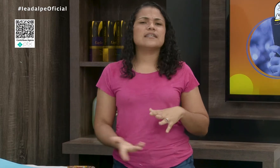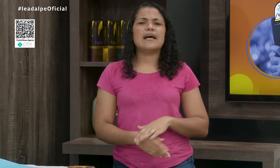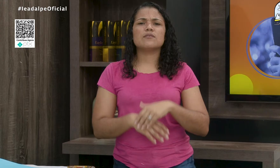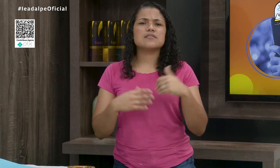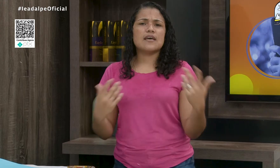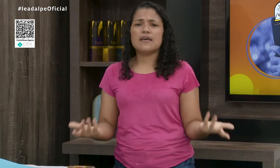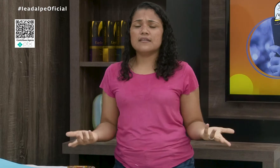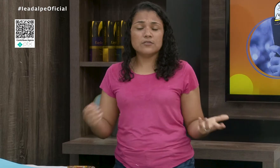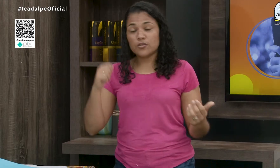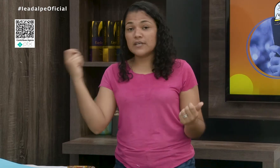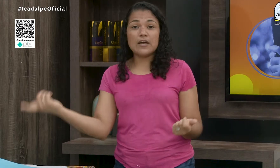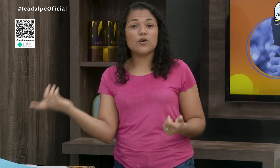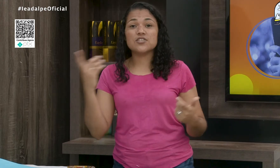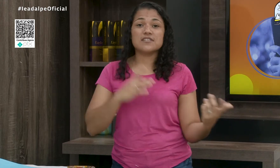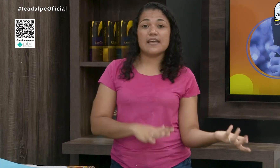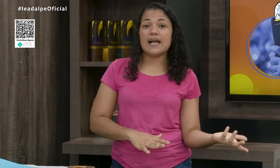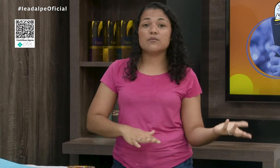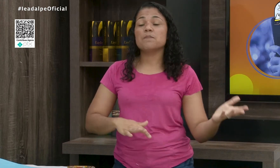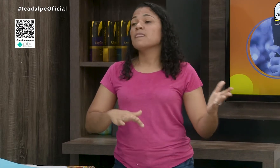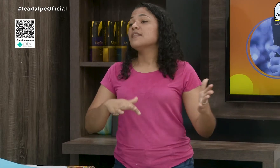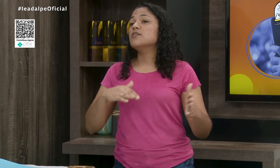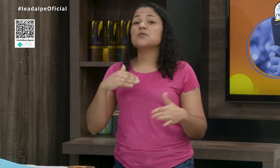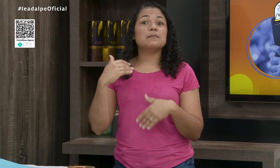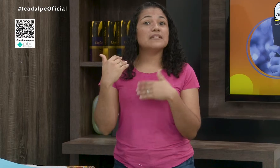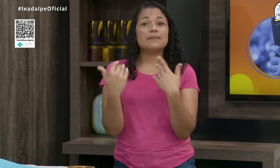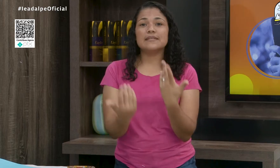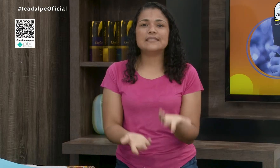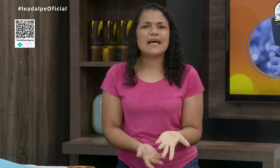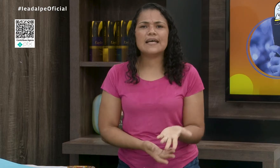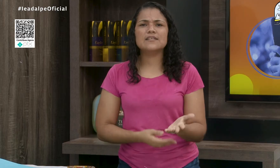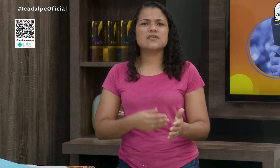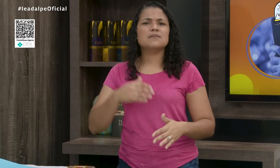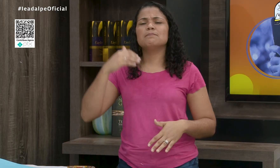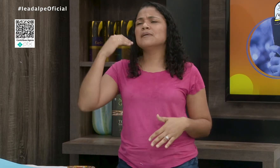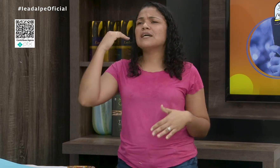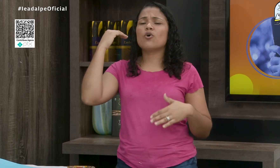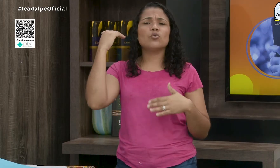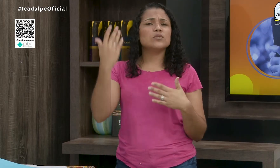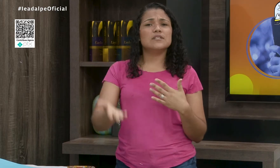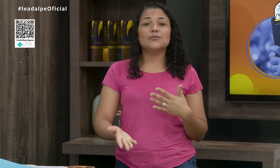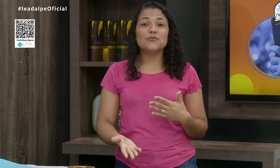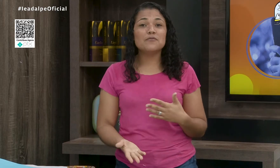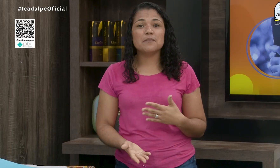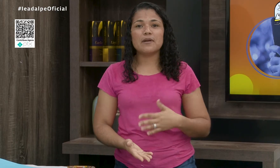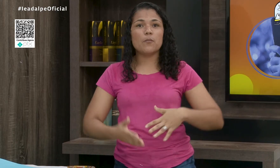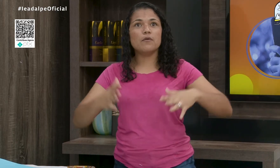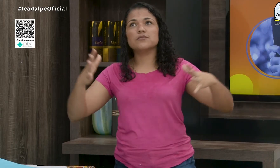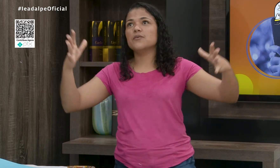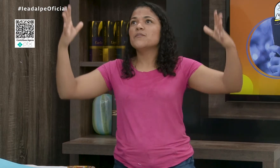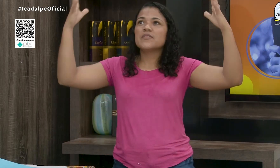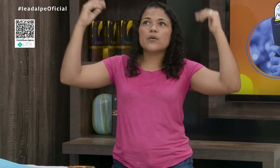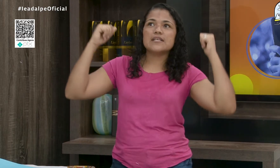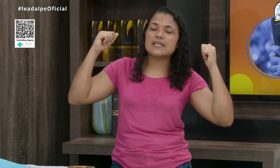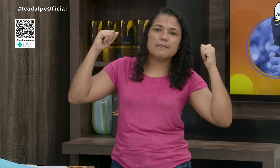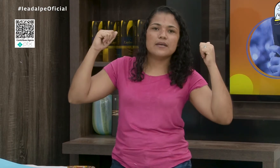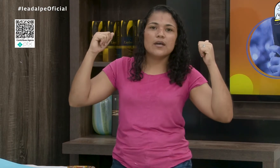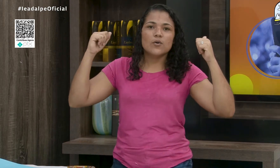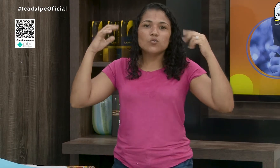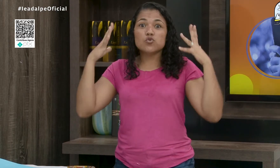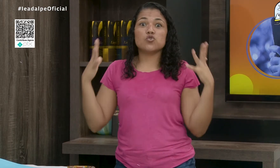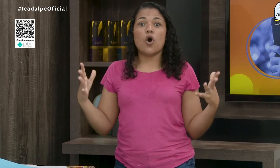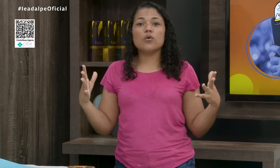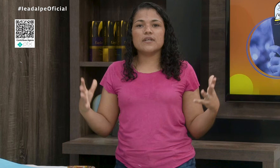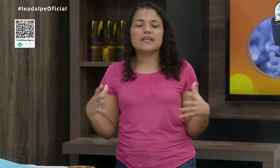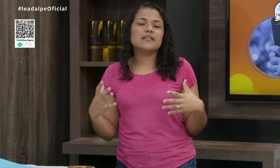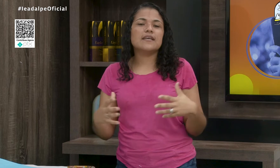Moisés toca na água, sai, toca na rocha, sai água. Deus, ele manda maná, Deus, ele manda coluna de nuvem para o povo não receber